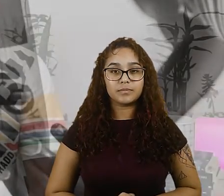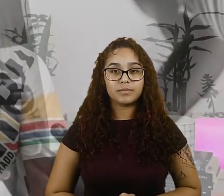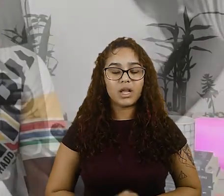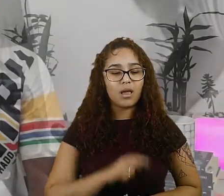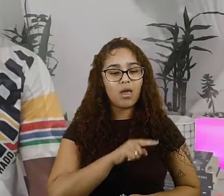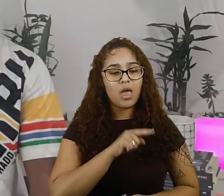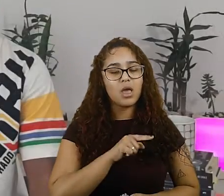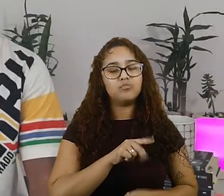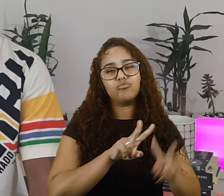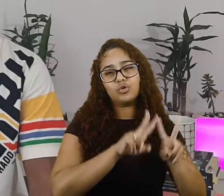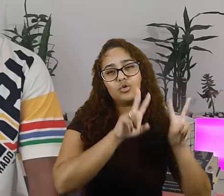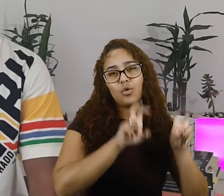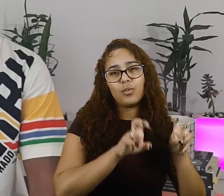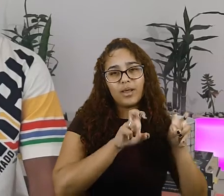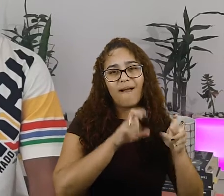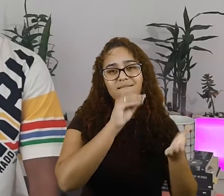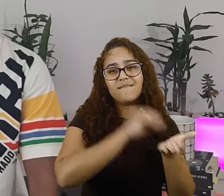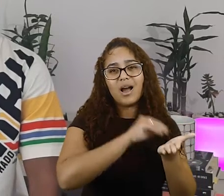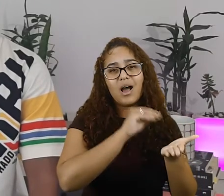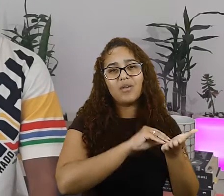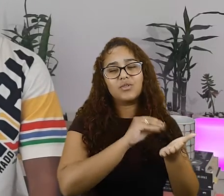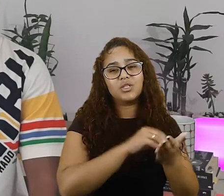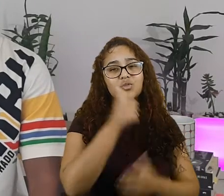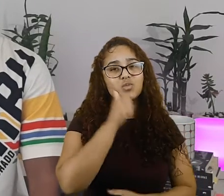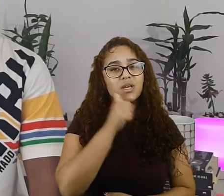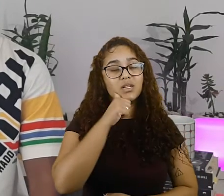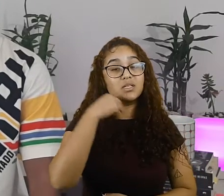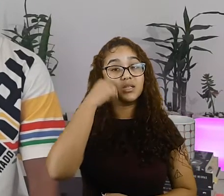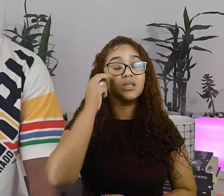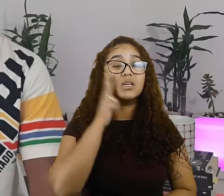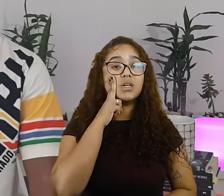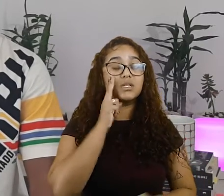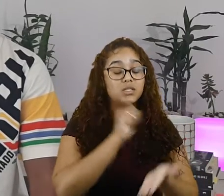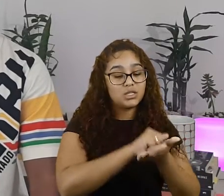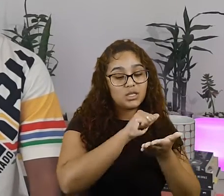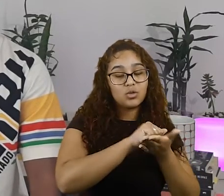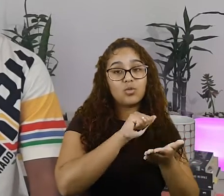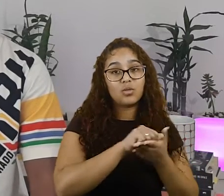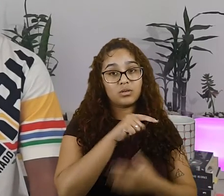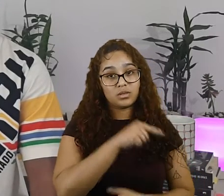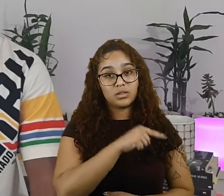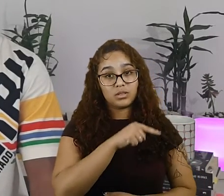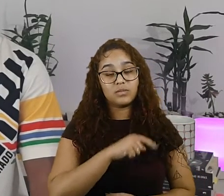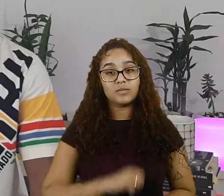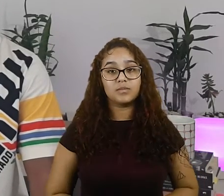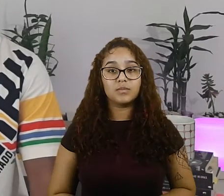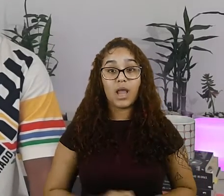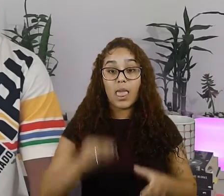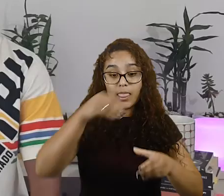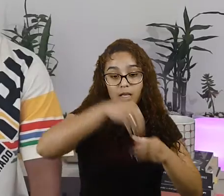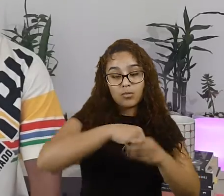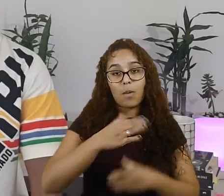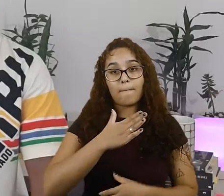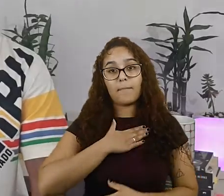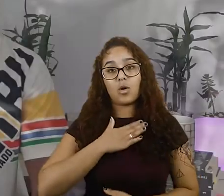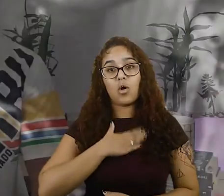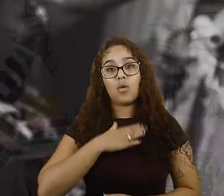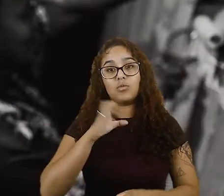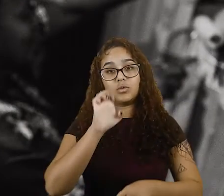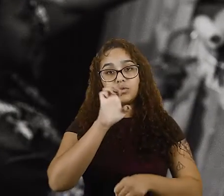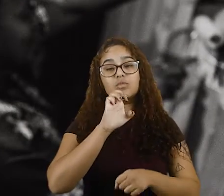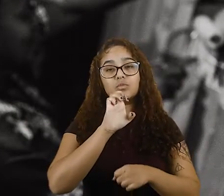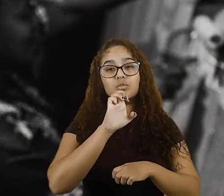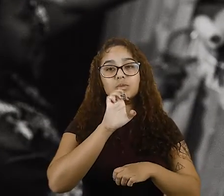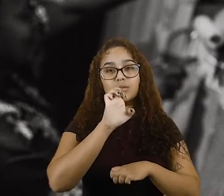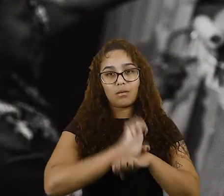para resolver, né, minhas questões sobre a ausência de mulheres negras, de um repertório de mulheres negras escritoras